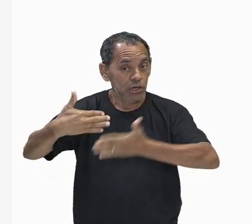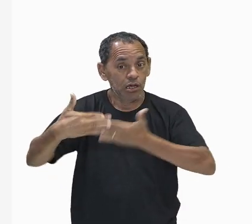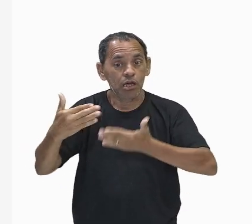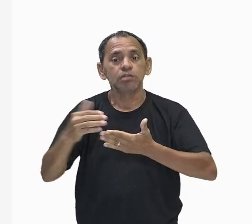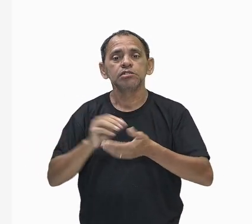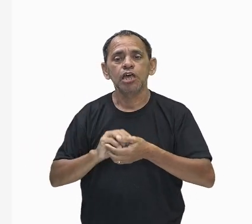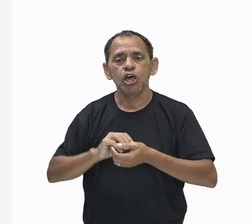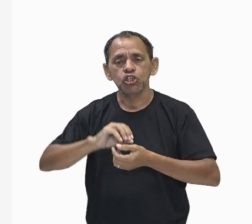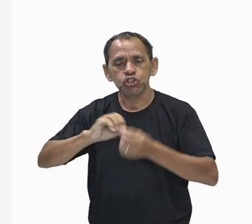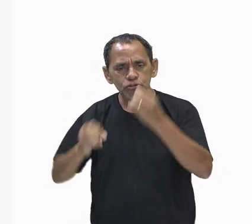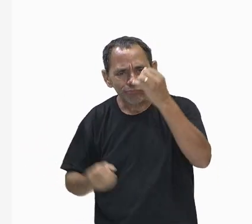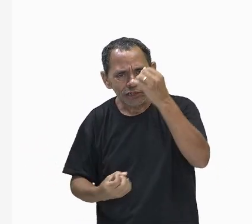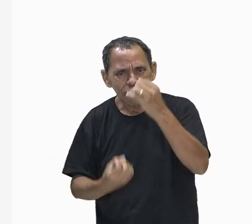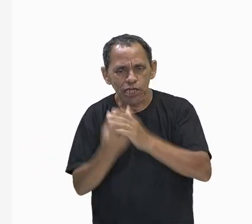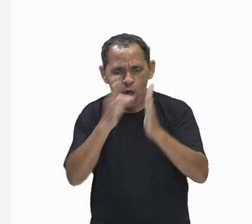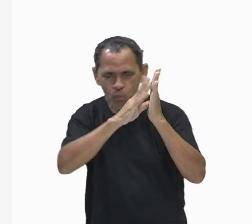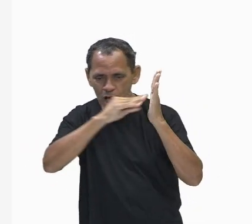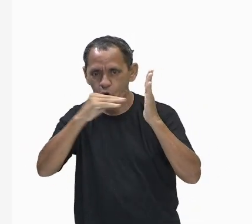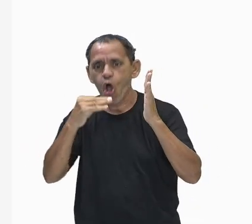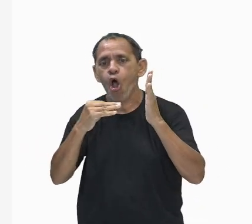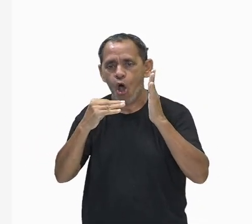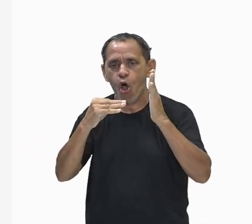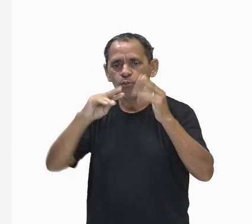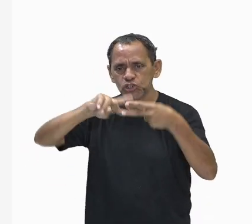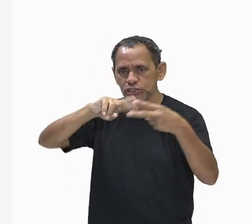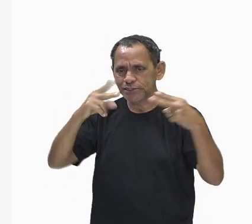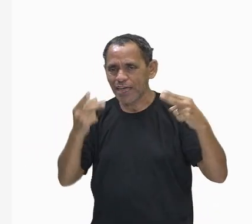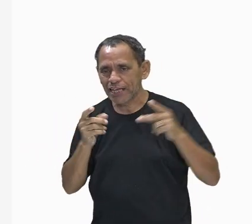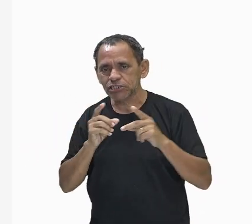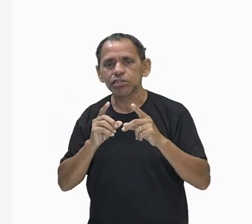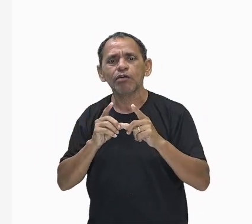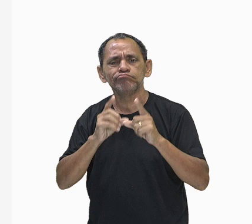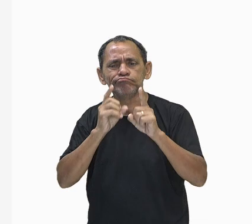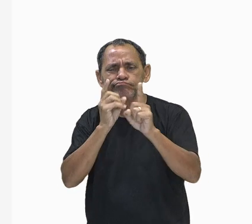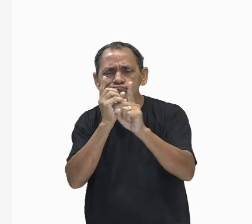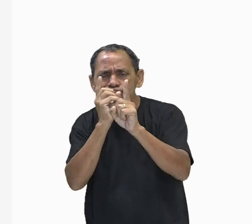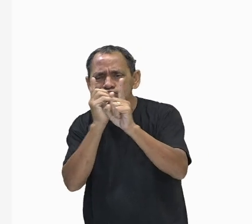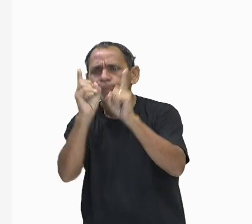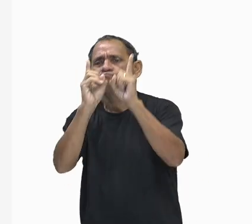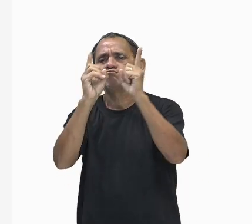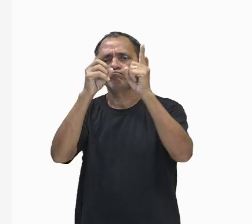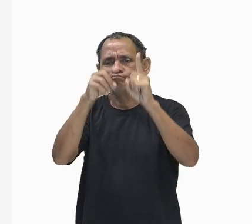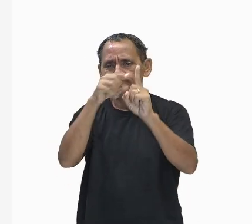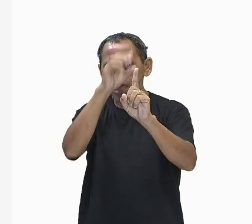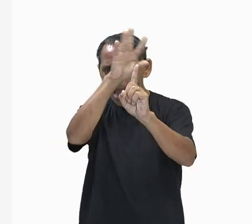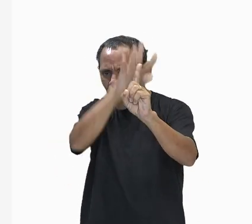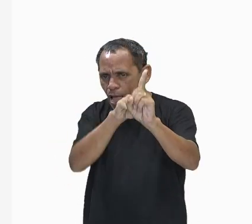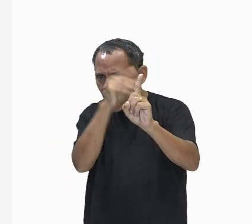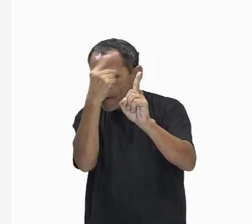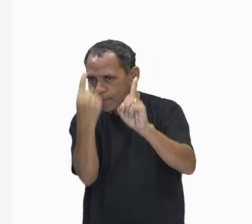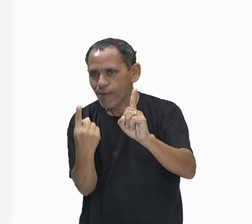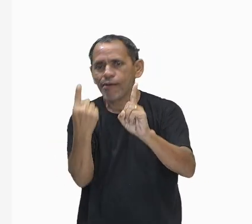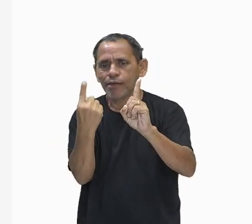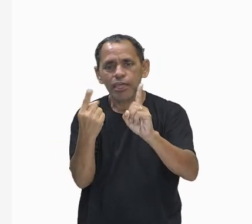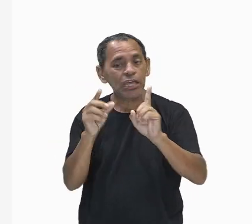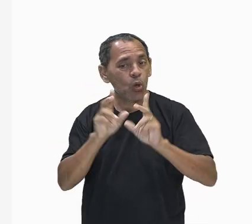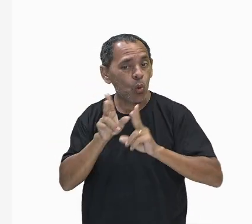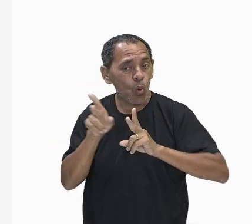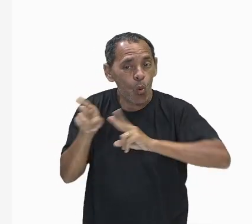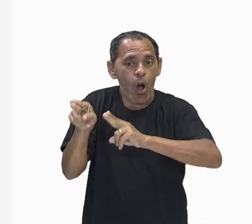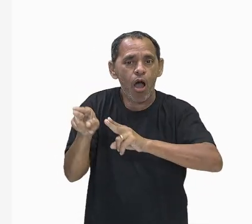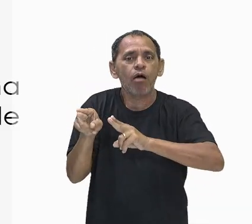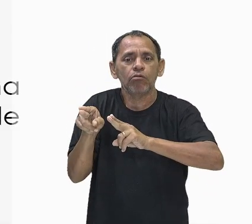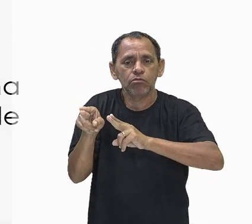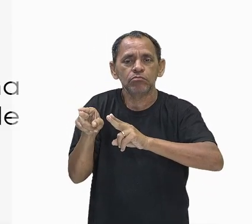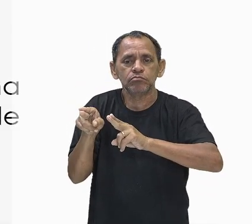recriar uma cópia geneticamente idêntica de um organismo. Então, vejam